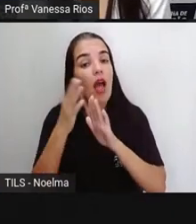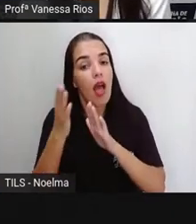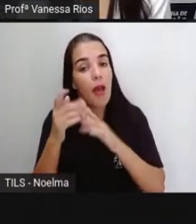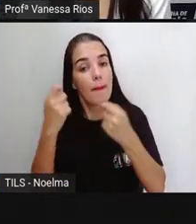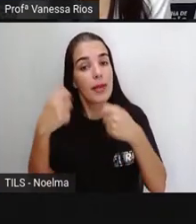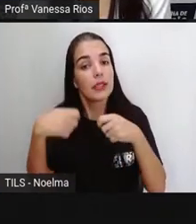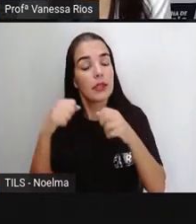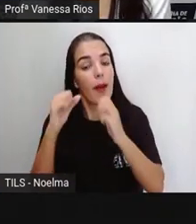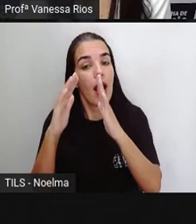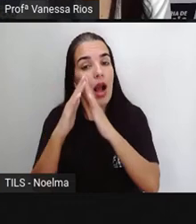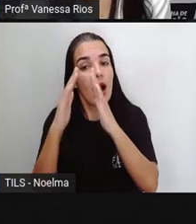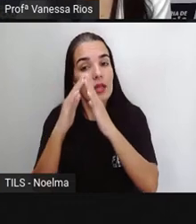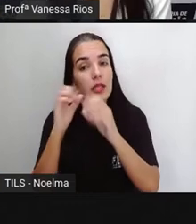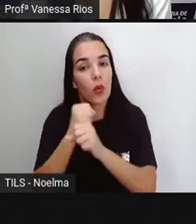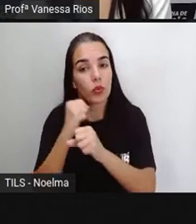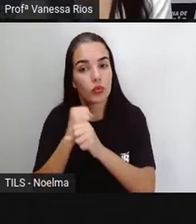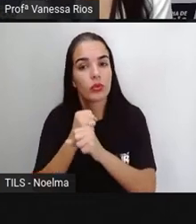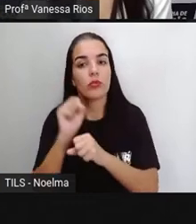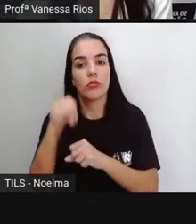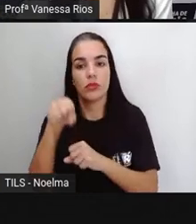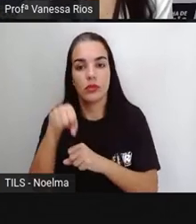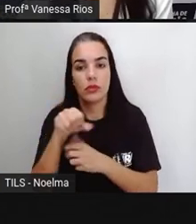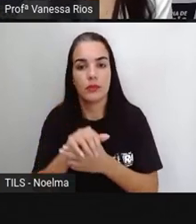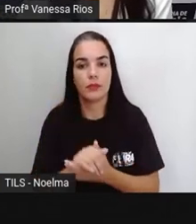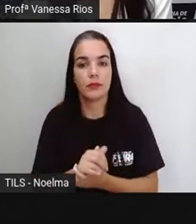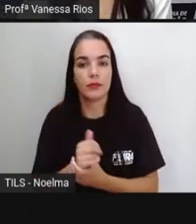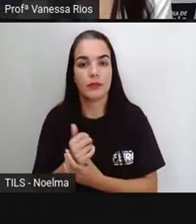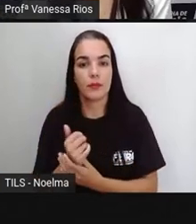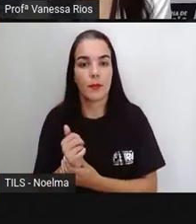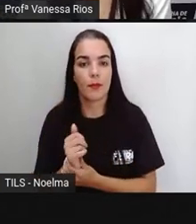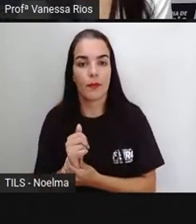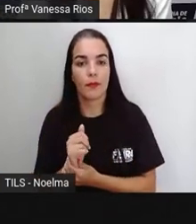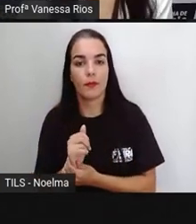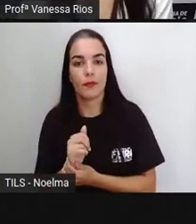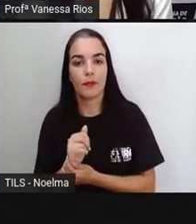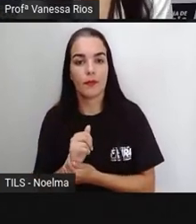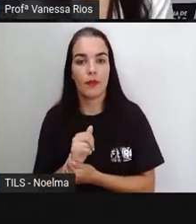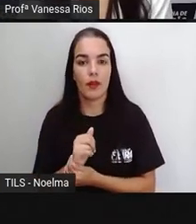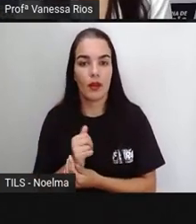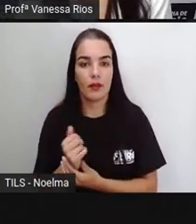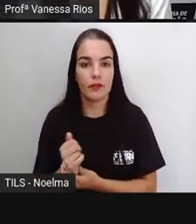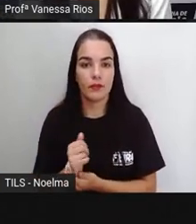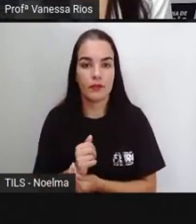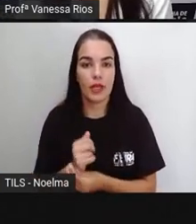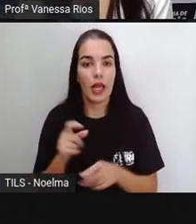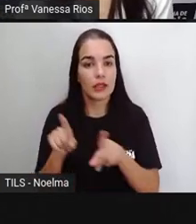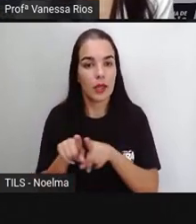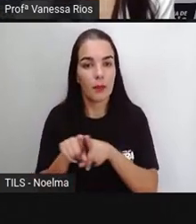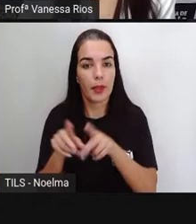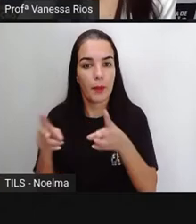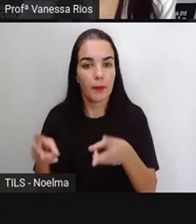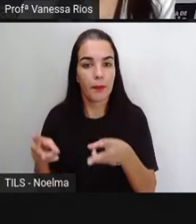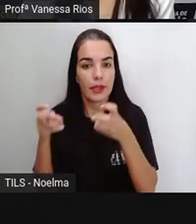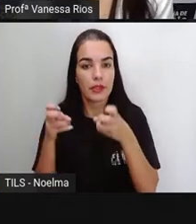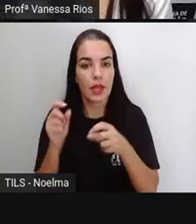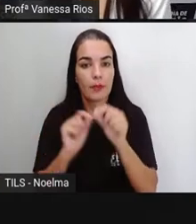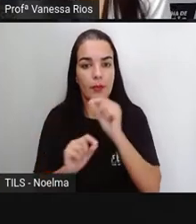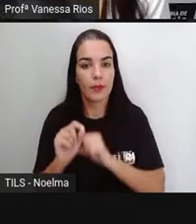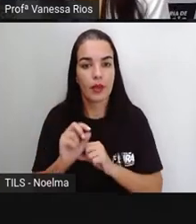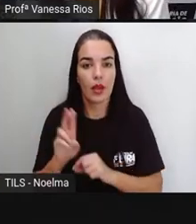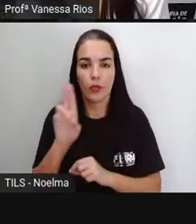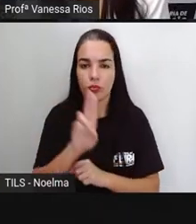ao elemento formador, né, de alguns desses materiais, mas a gente percebe também